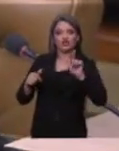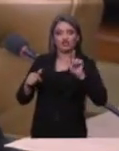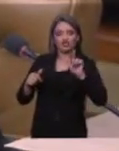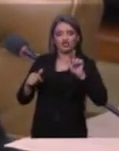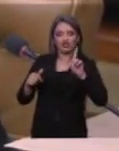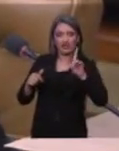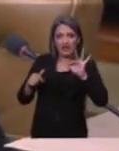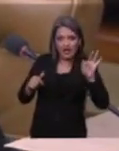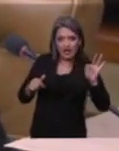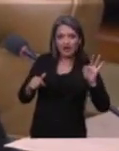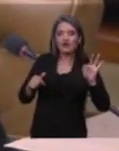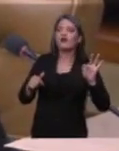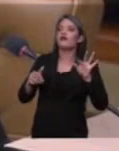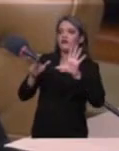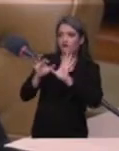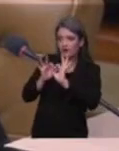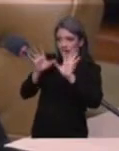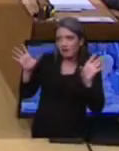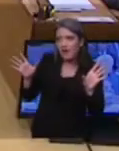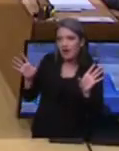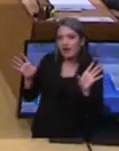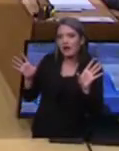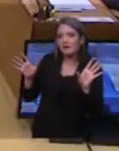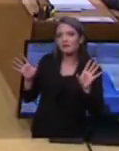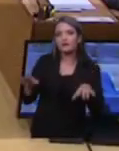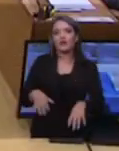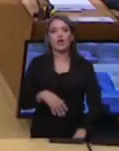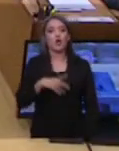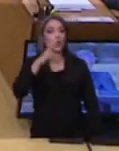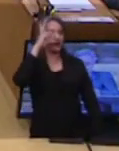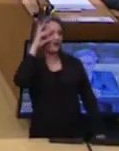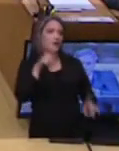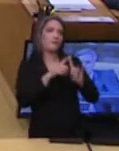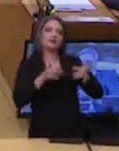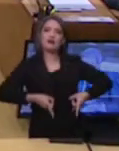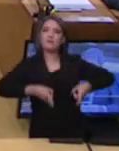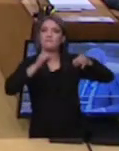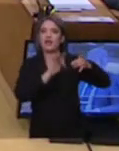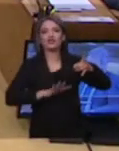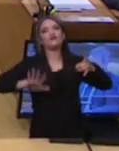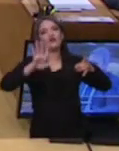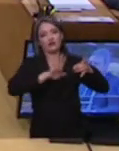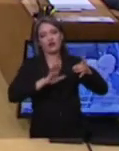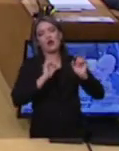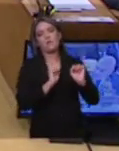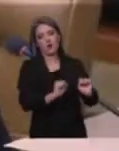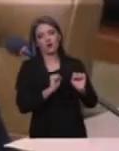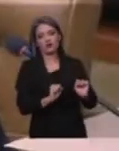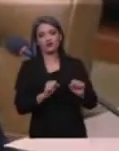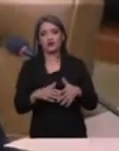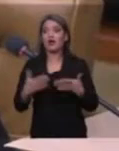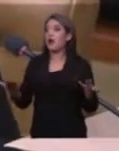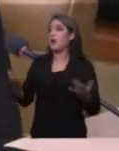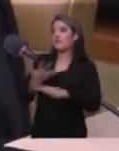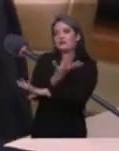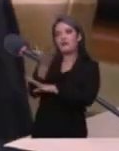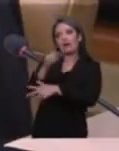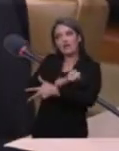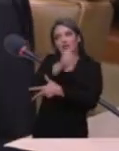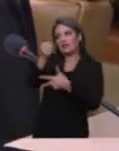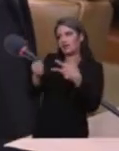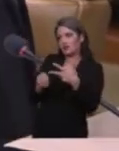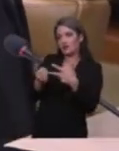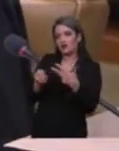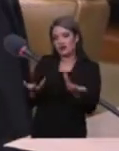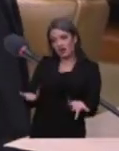Federal, porque isso fere o princípio federal. Não em relação aos prédios federais. Não em relação à Praça dos Três Poderes. Mas em relação